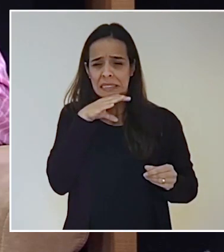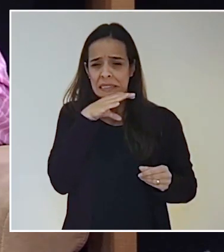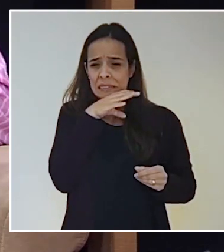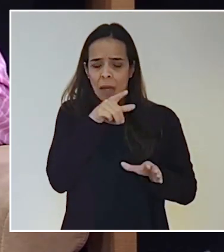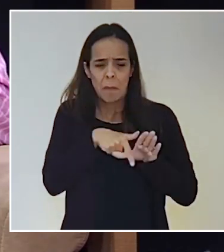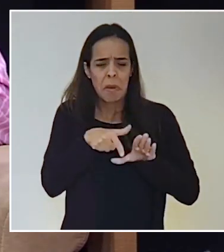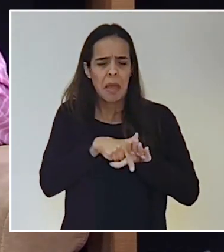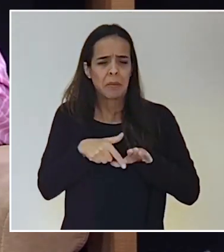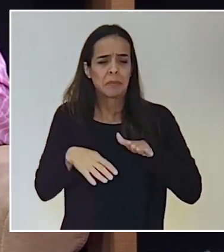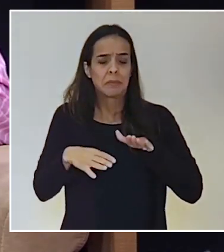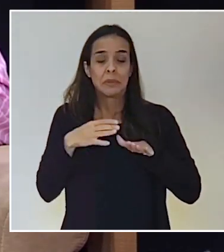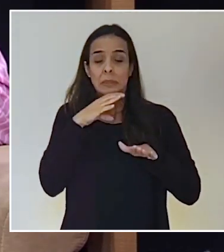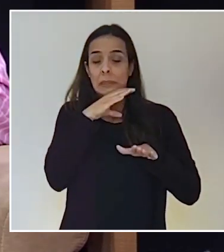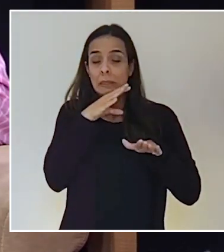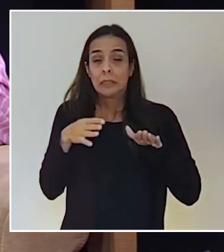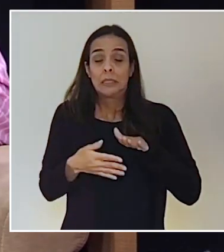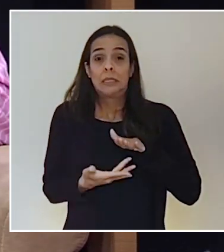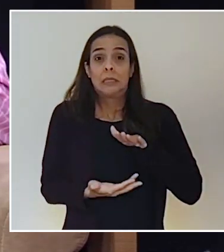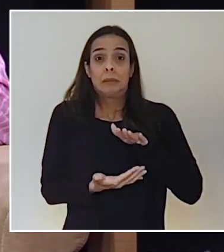o sol